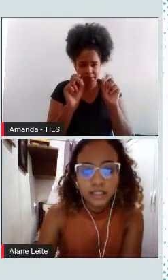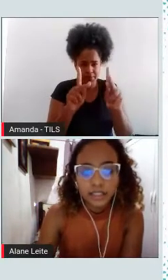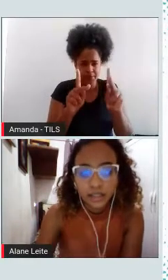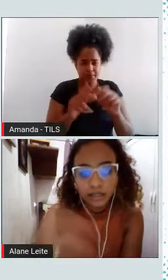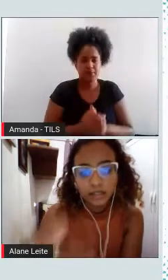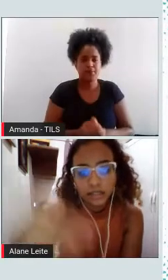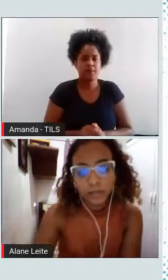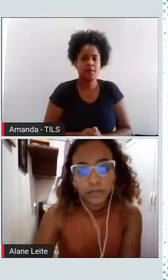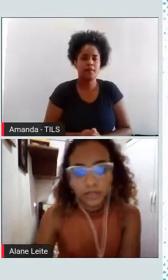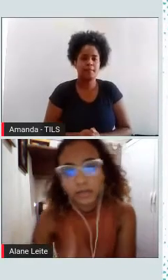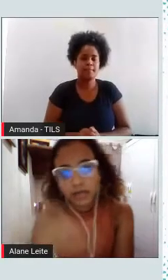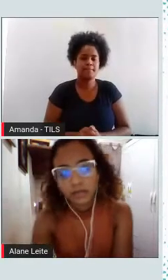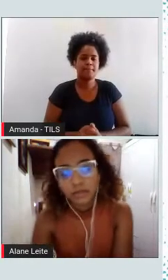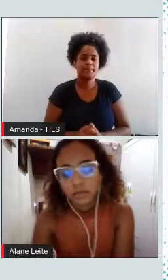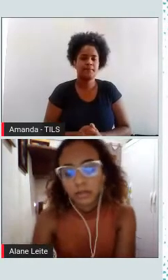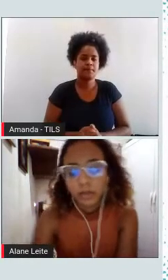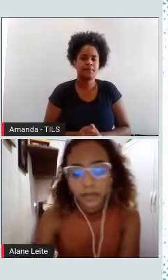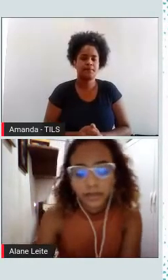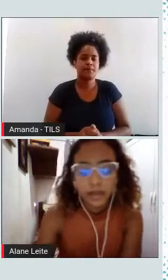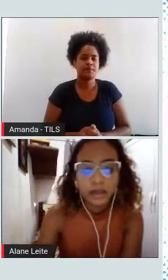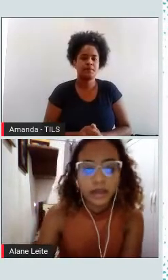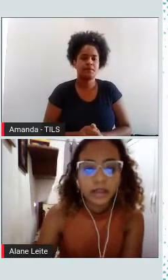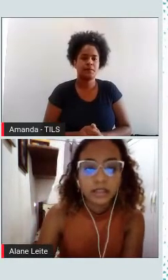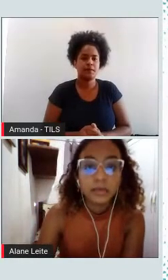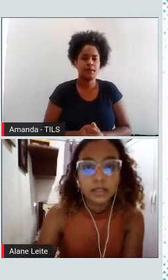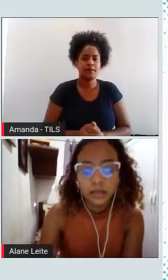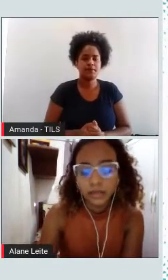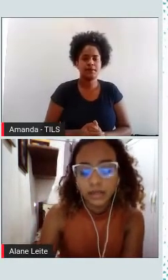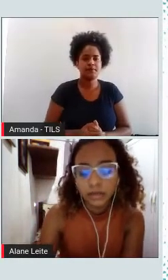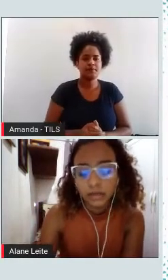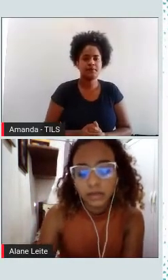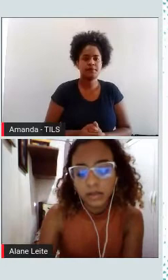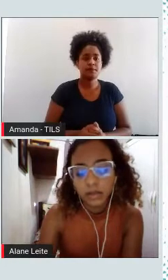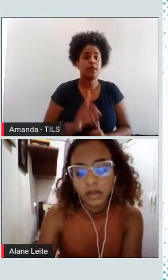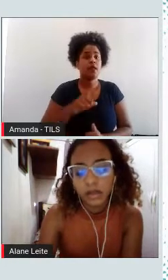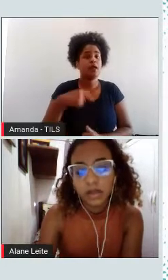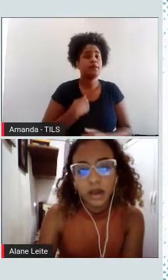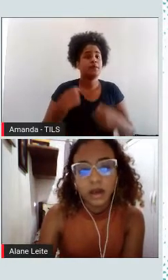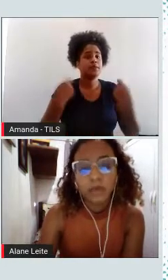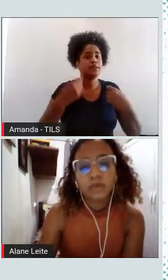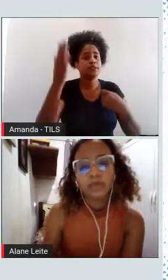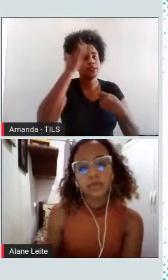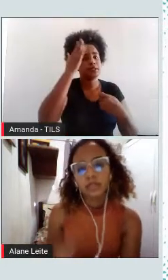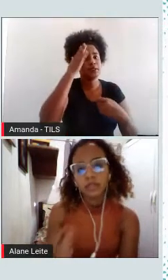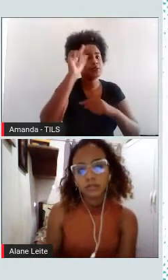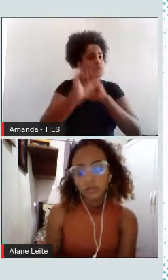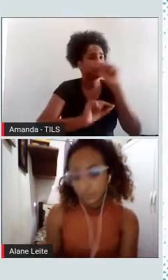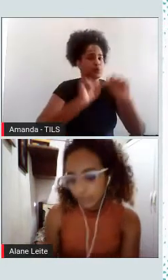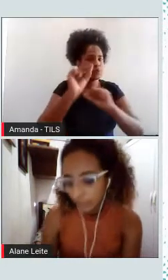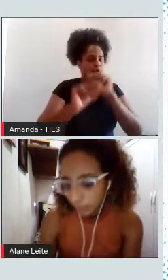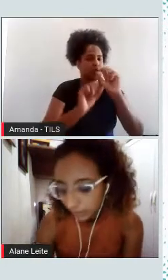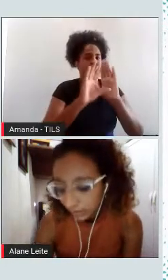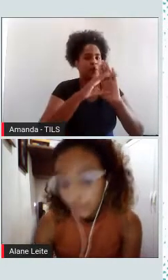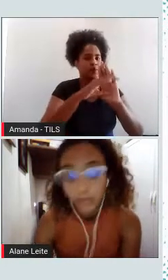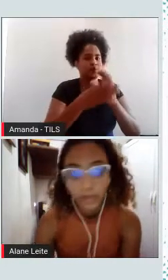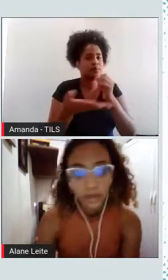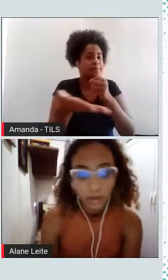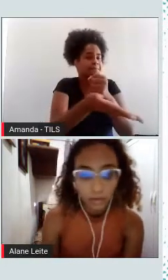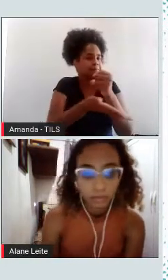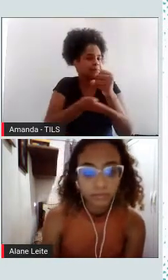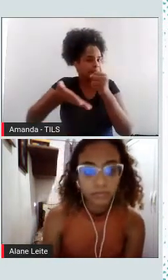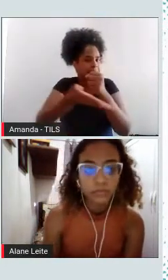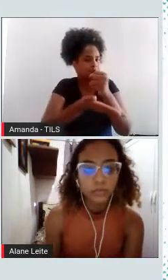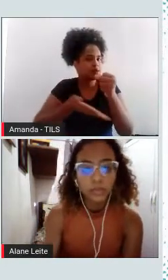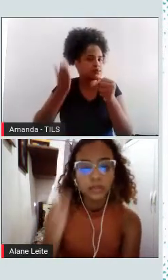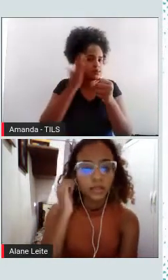Antes da gente prosseguir mais falando sobre a matéria, né, a gente precisa também de alguns conceitos fundamentais para entender